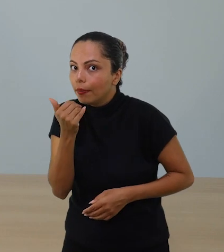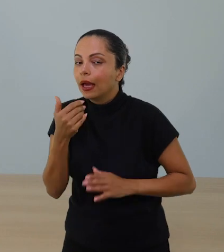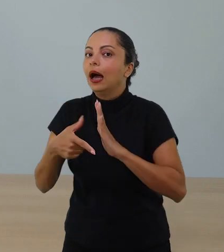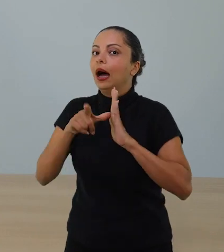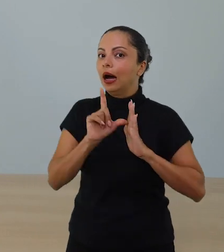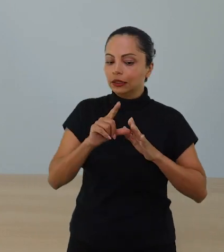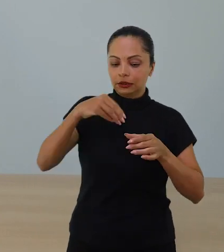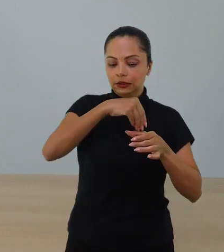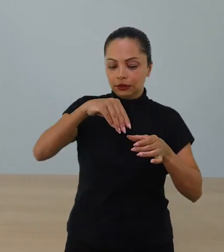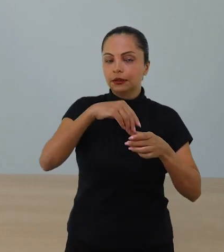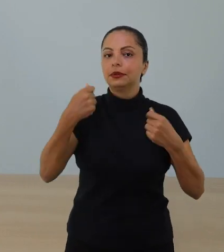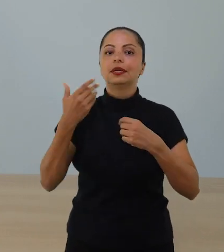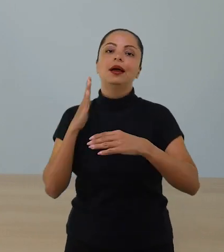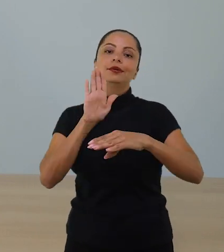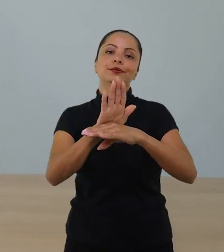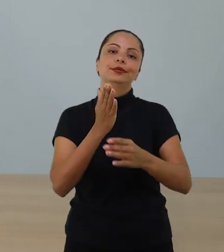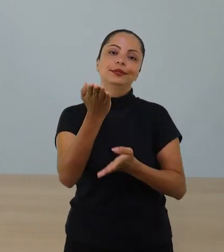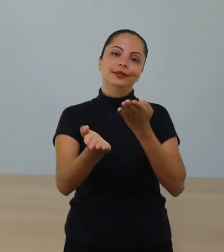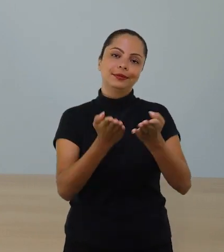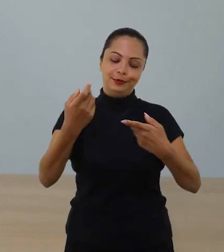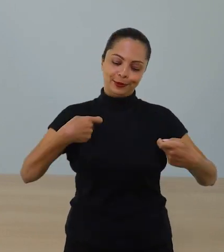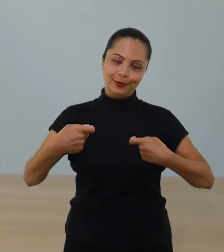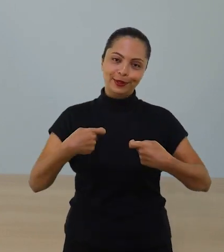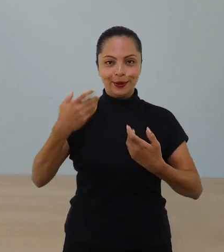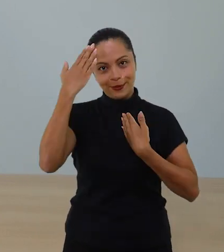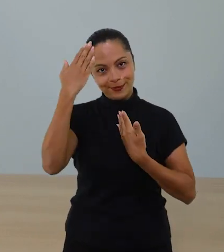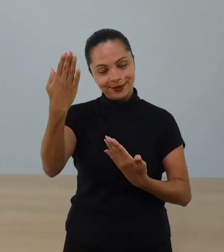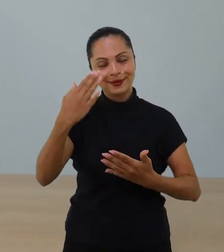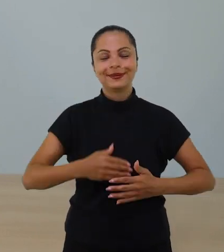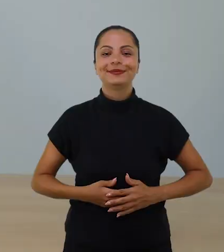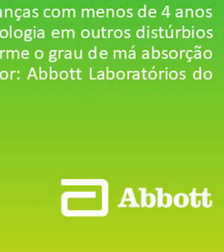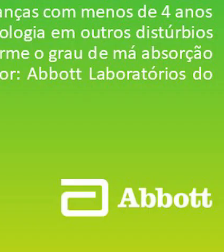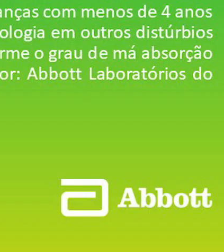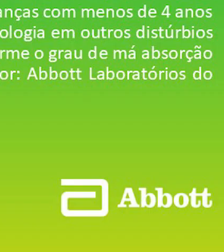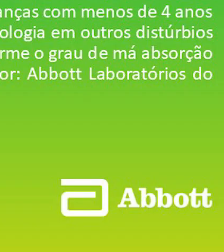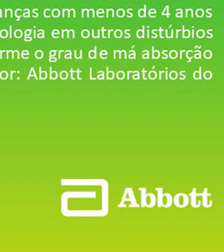Isso é muito importante para o controle dos sintomas e o sucesso do tratamento. Obrigada!